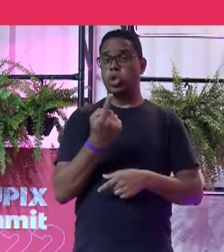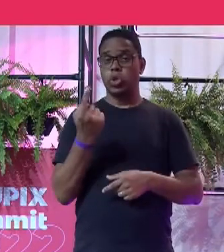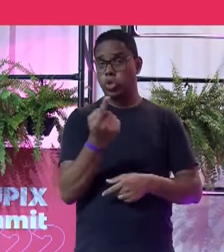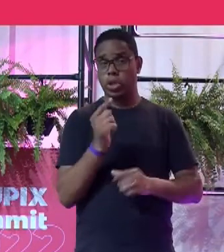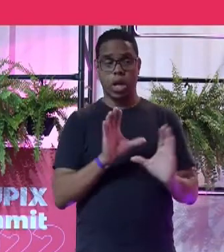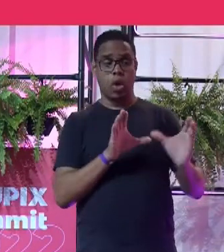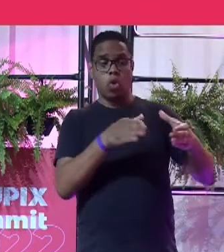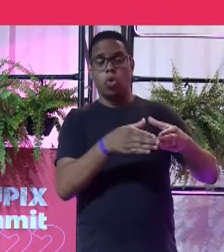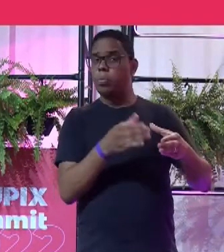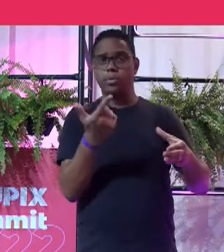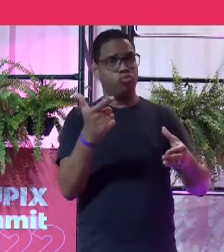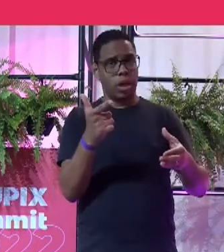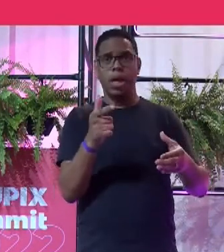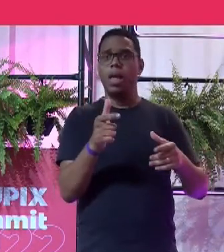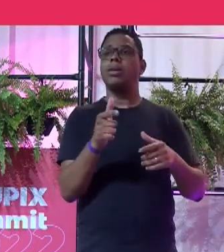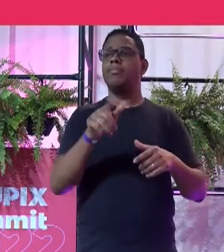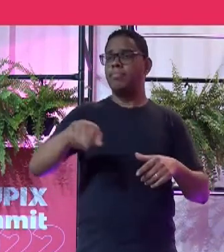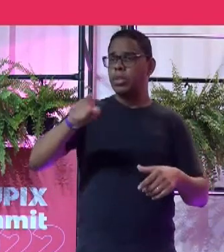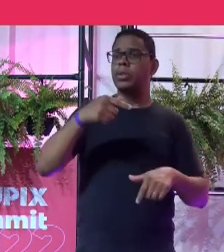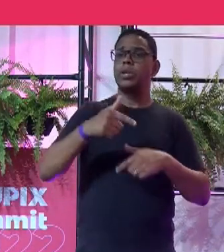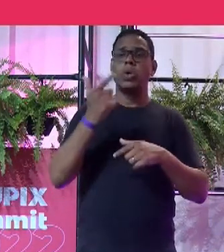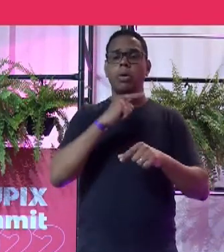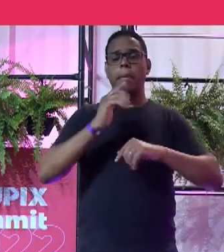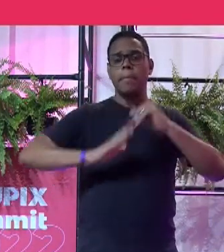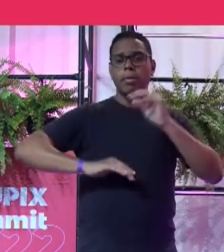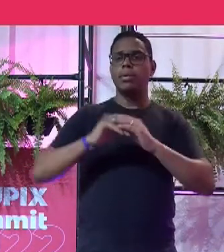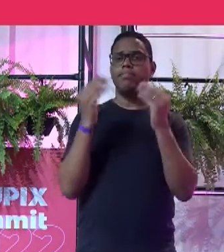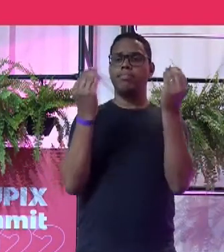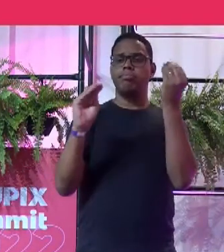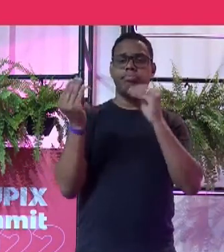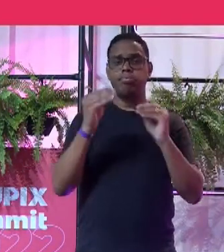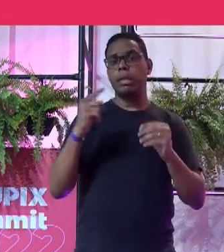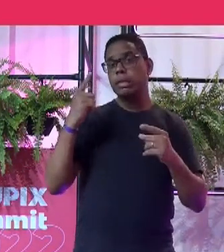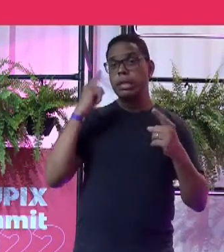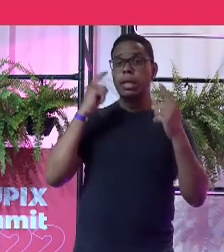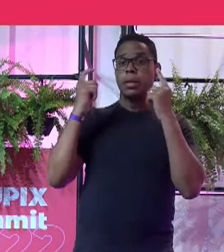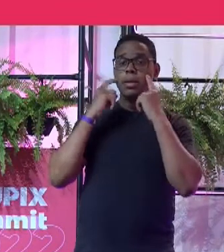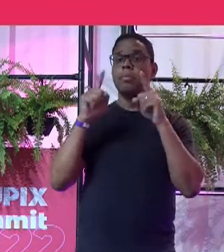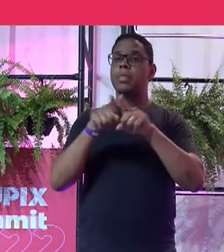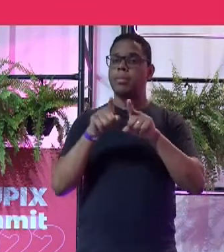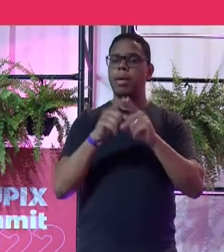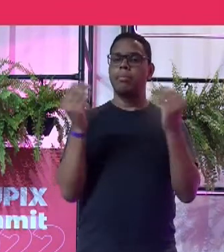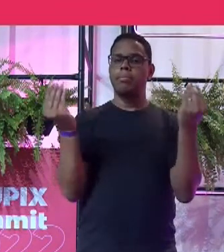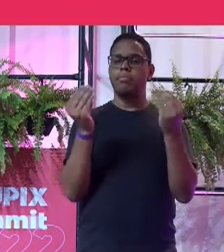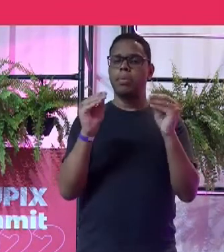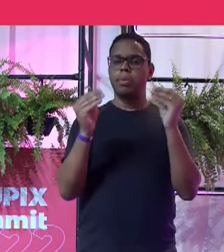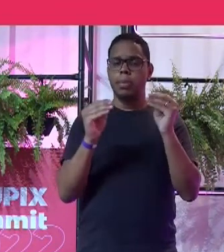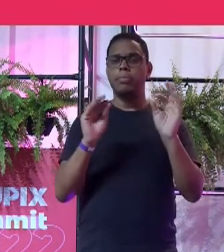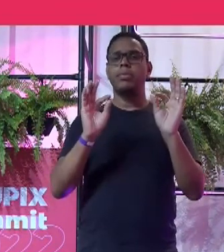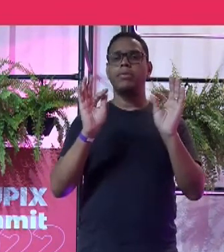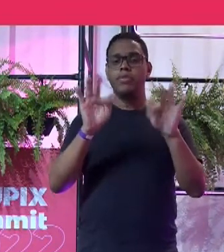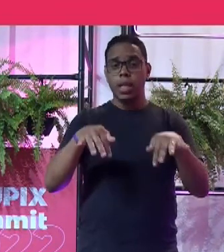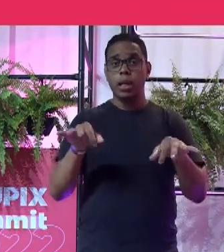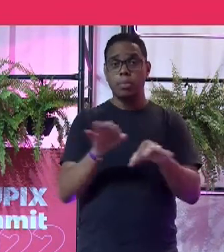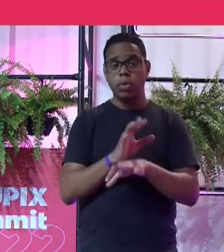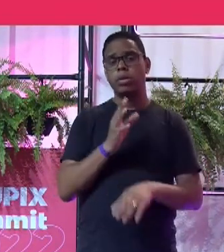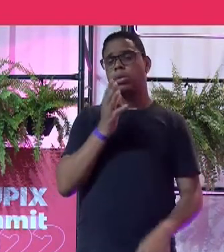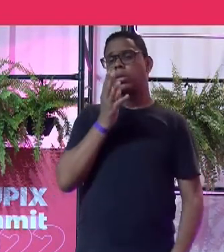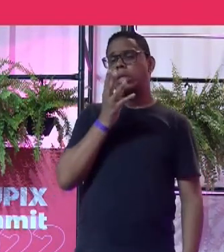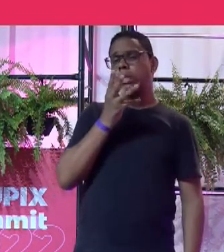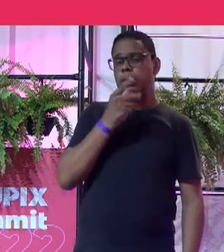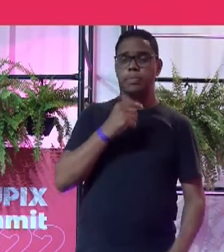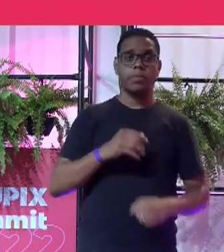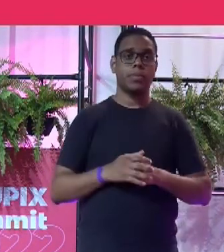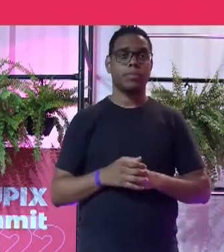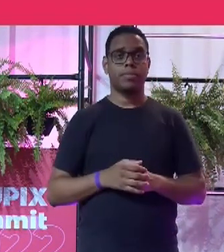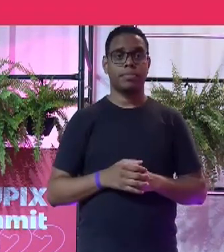tem uma equipe grande para isso. Então, para você conseguir produzir um conteúdo desde a ideia até a finalização, leva muito tempo para isso.